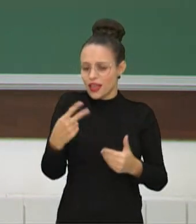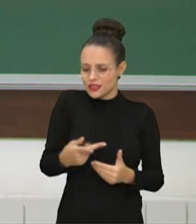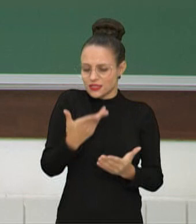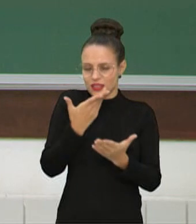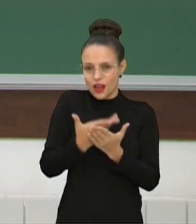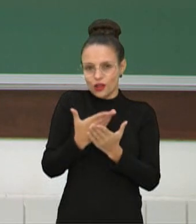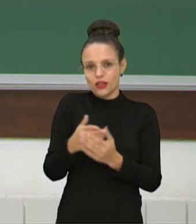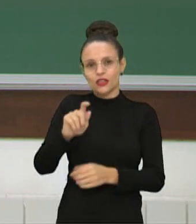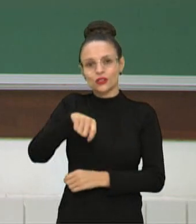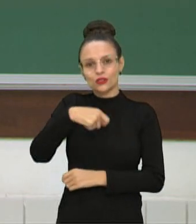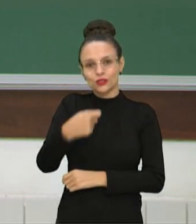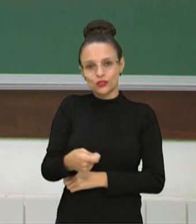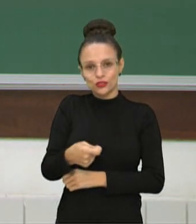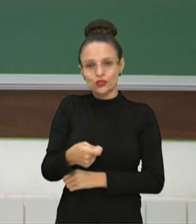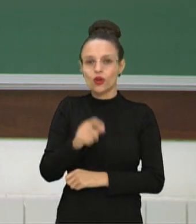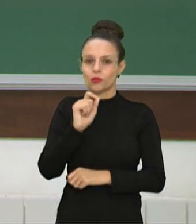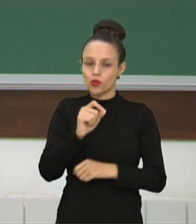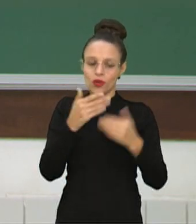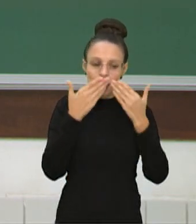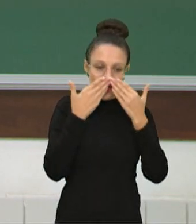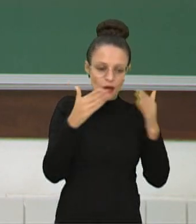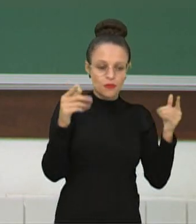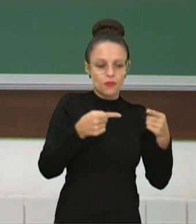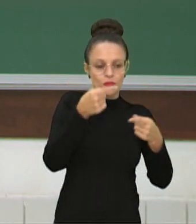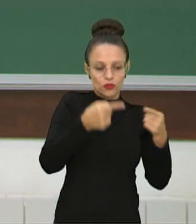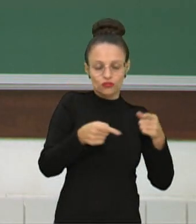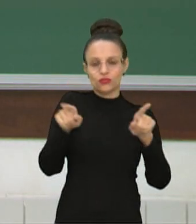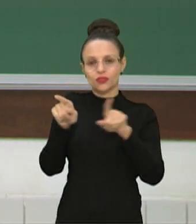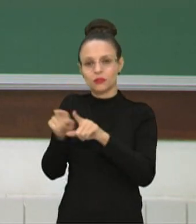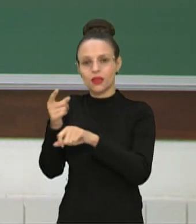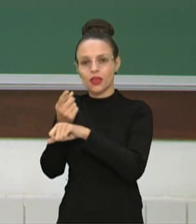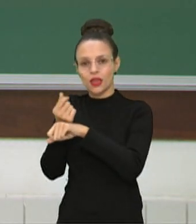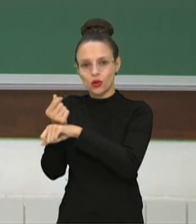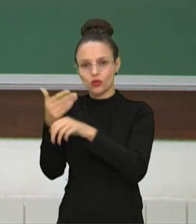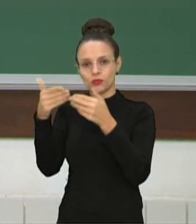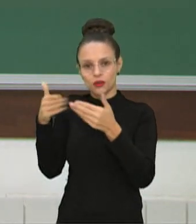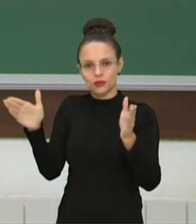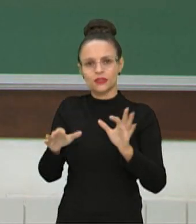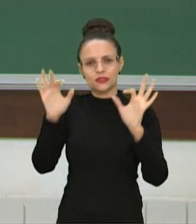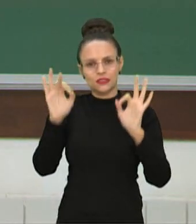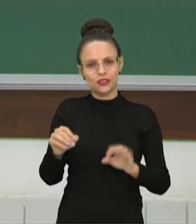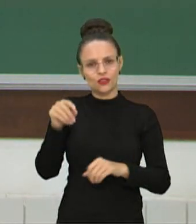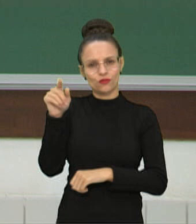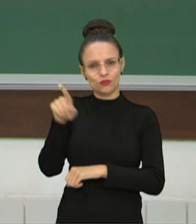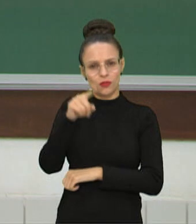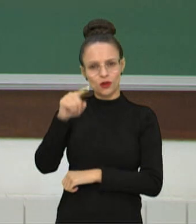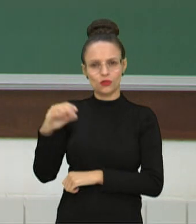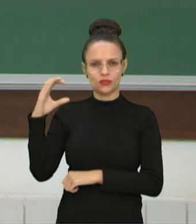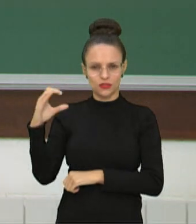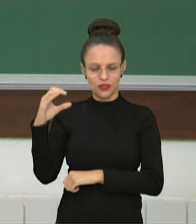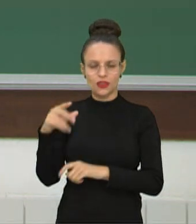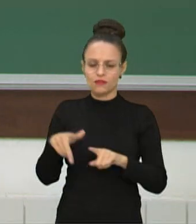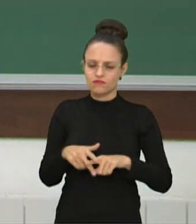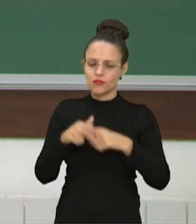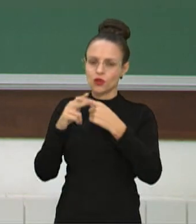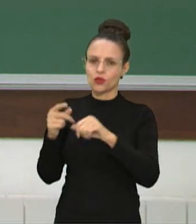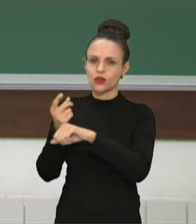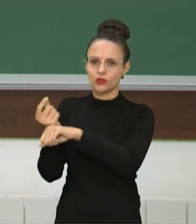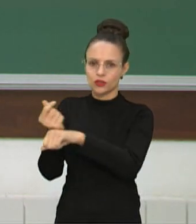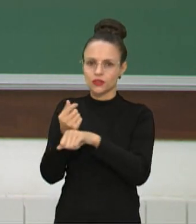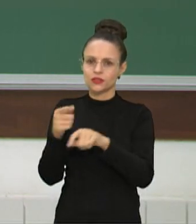aula sobre glasnost e perestroika. Tenho certeza que você marcou a letra C, reconstrução da economia e